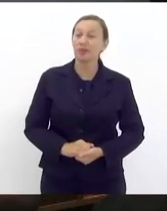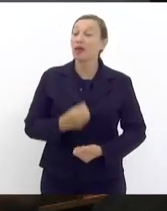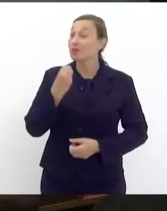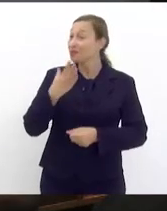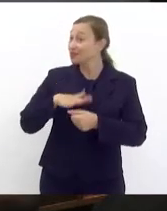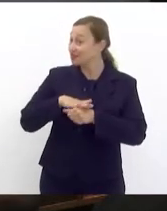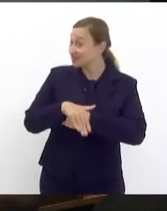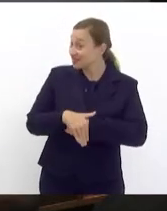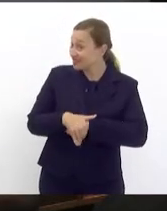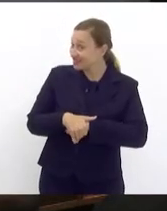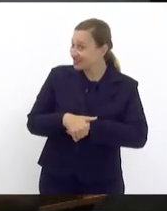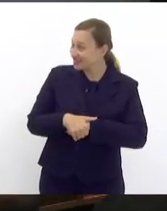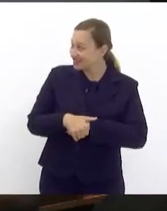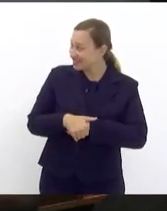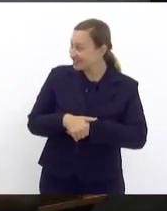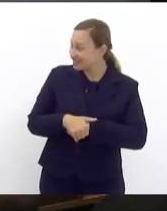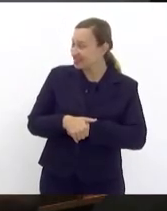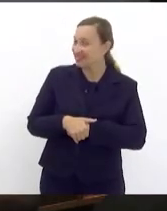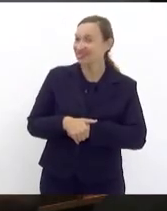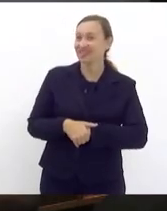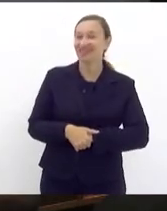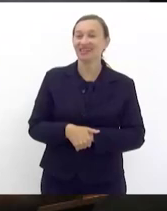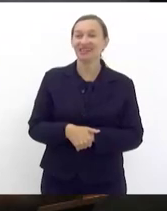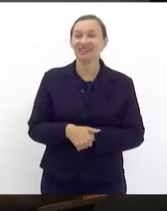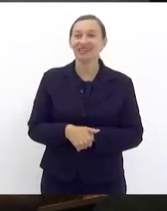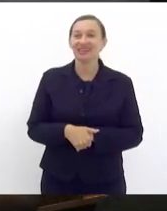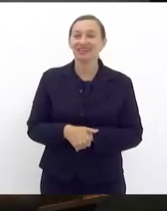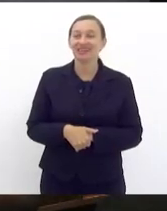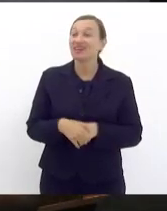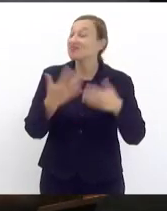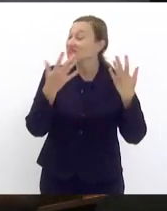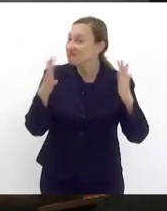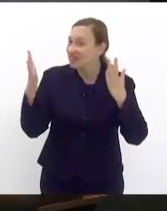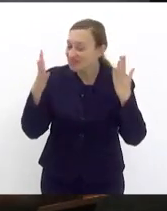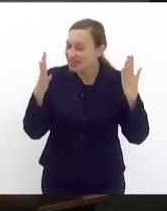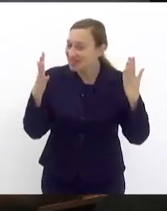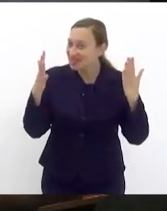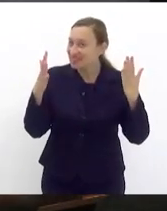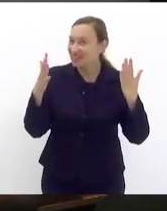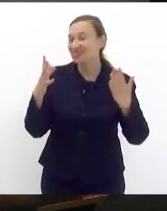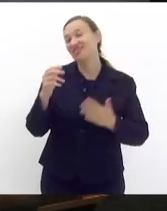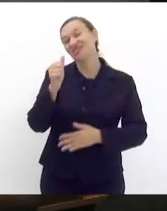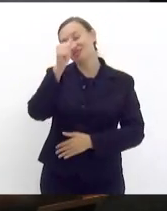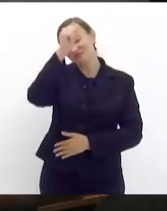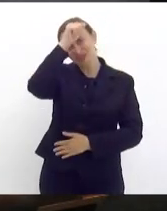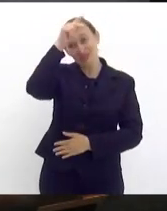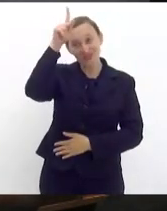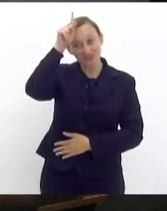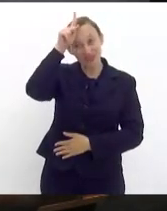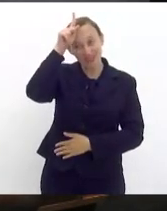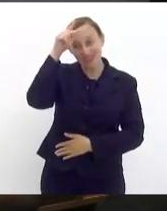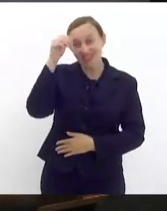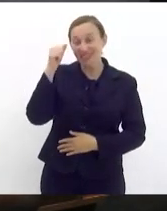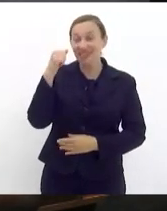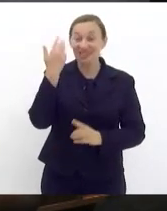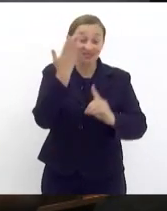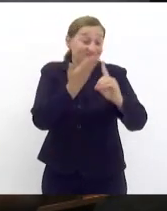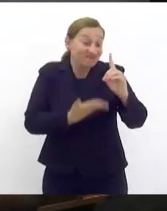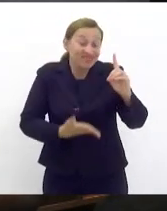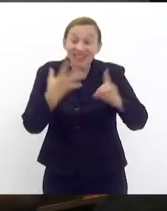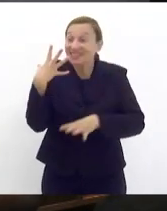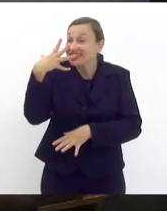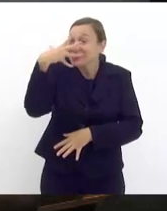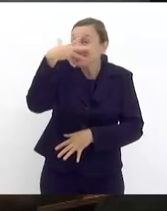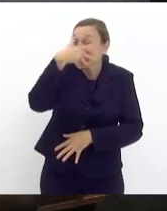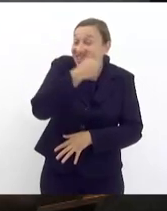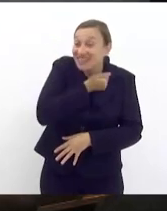noite. Gostaria de parabenizar, né, o nosso prefeito, essa linda homenagem que ele está